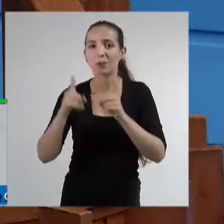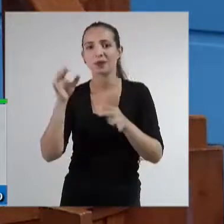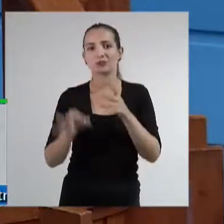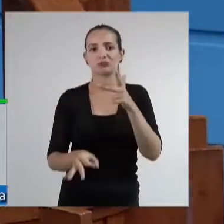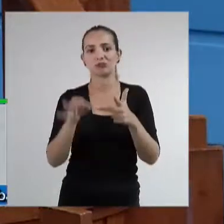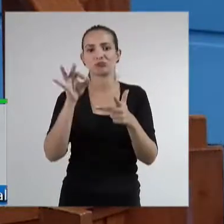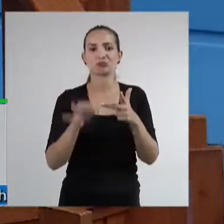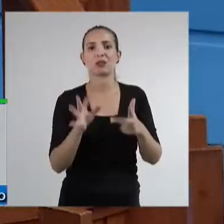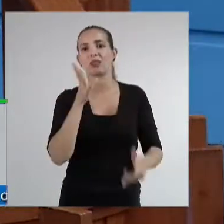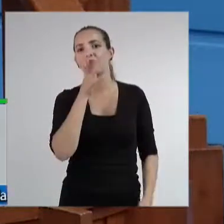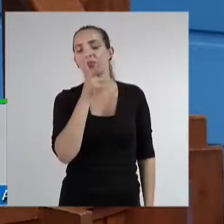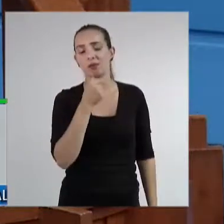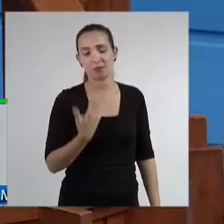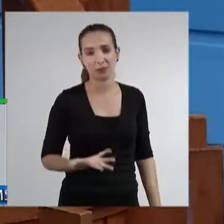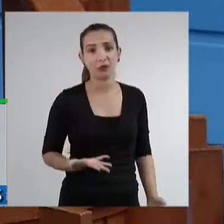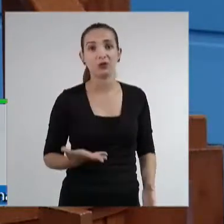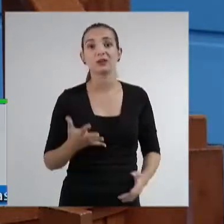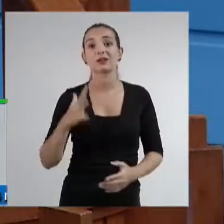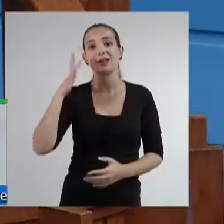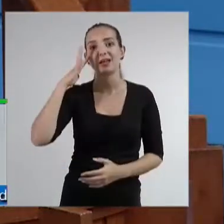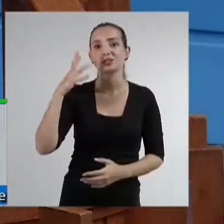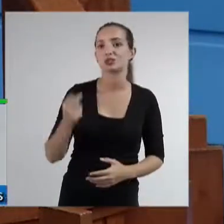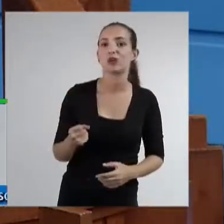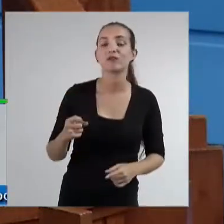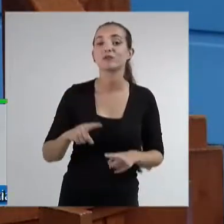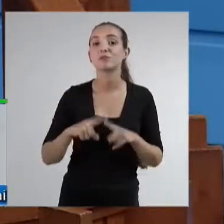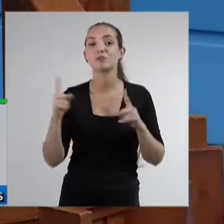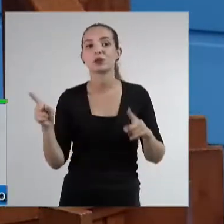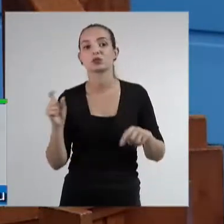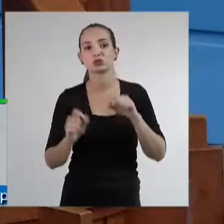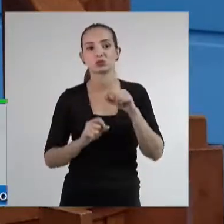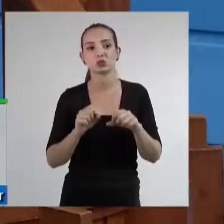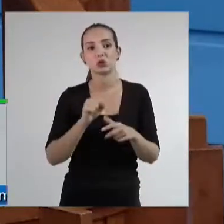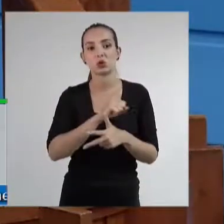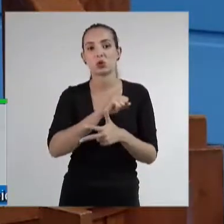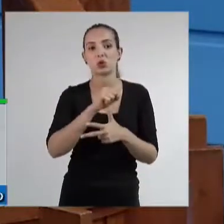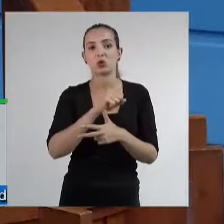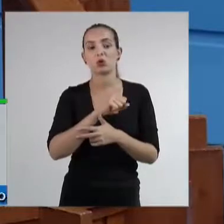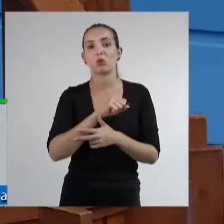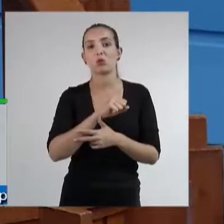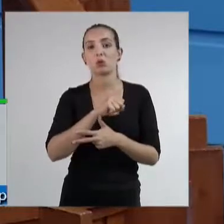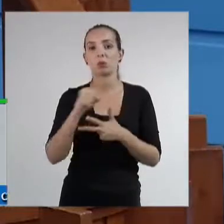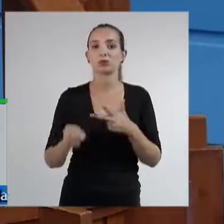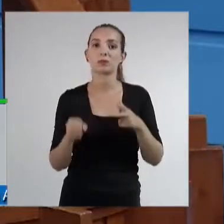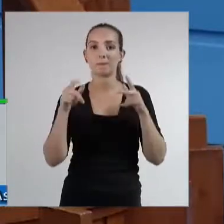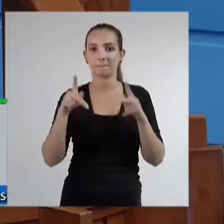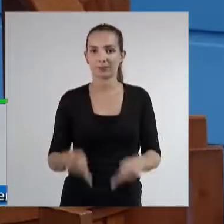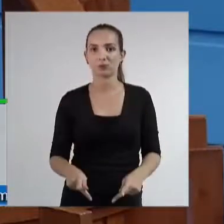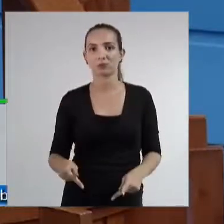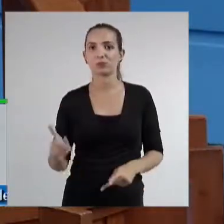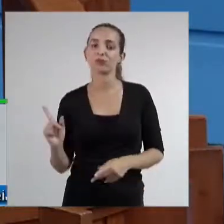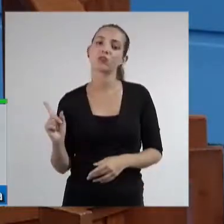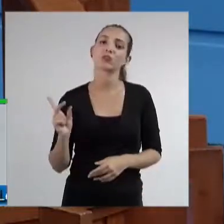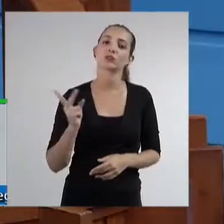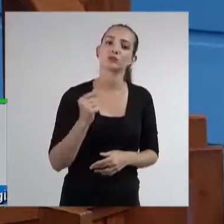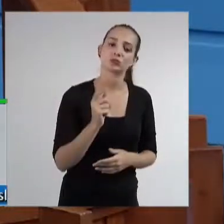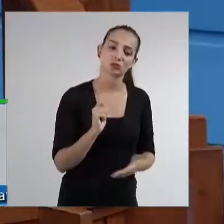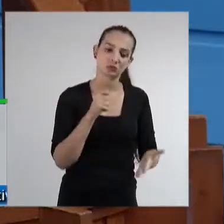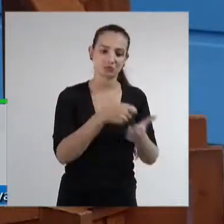para resolver. Quando resolve, o Poder Público entra com um recurso, e mais um recurso, são